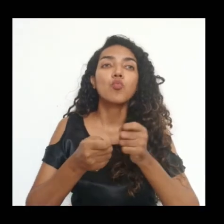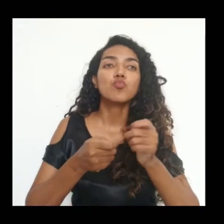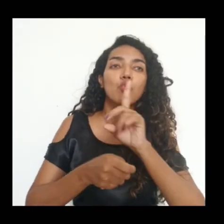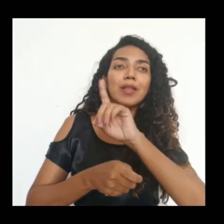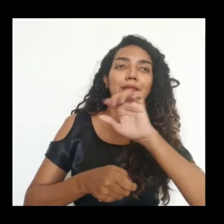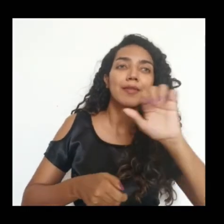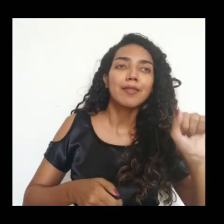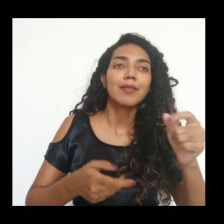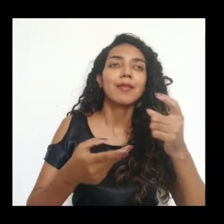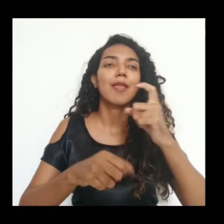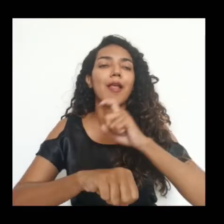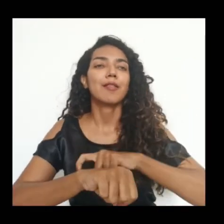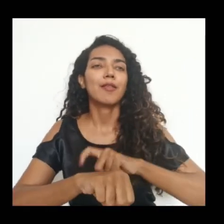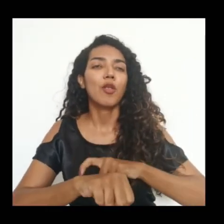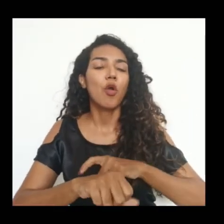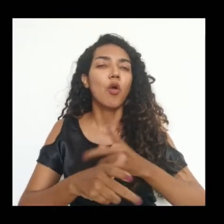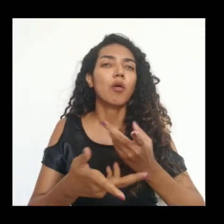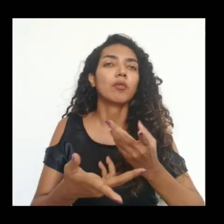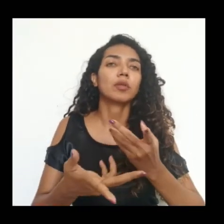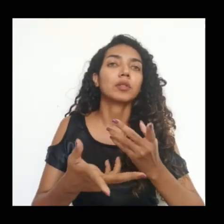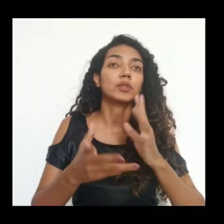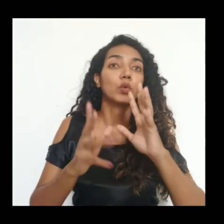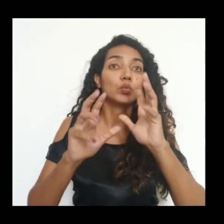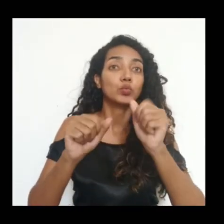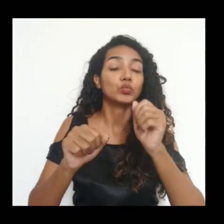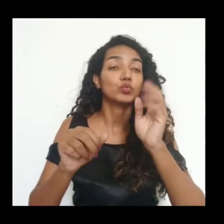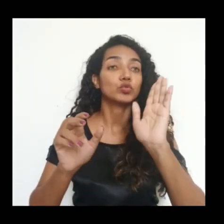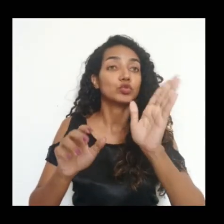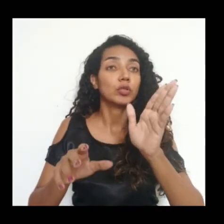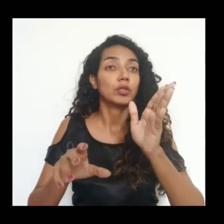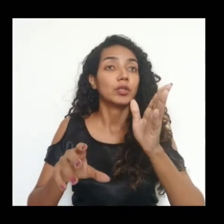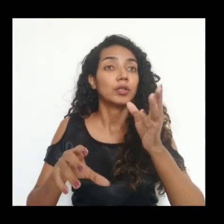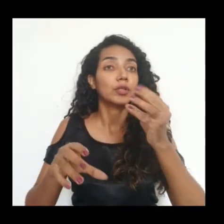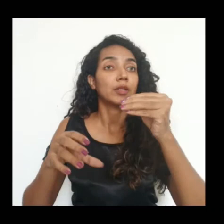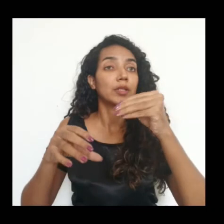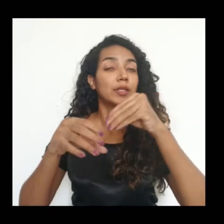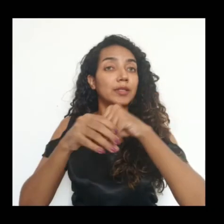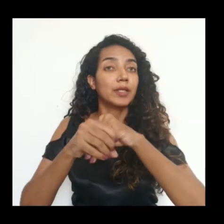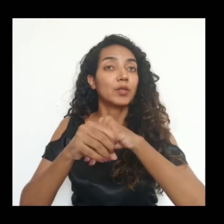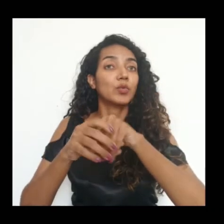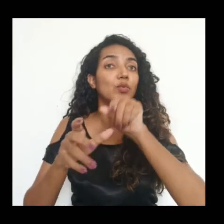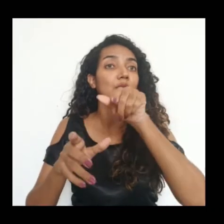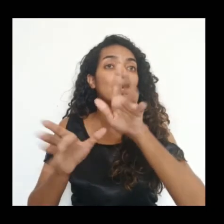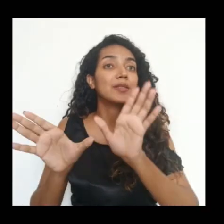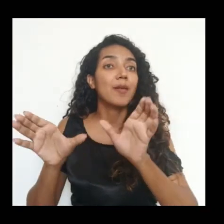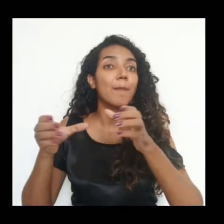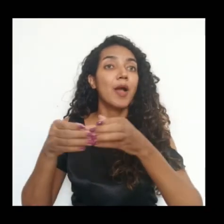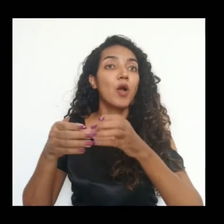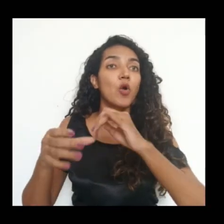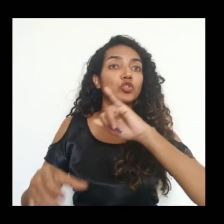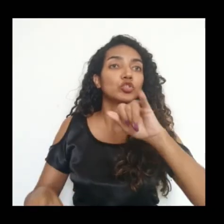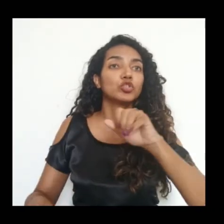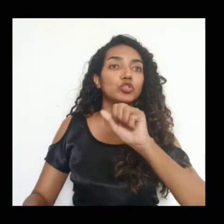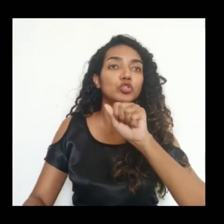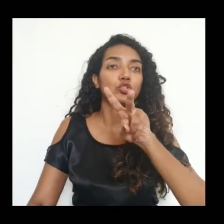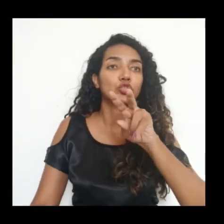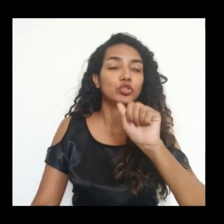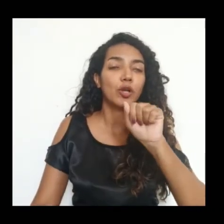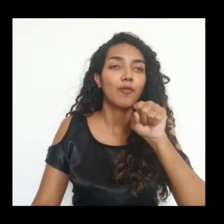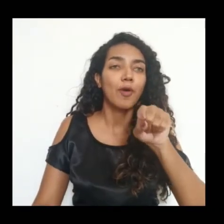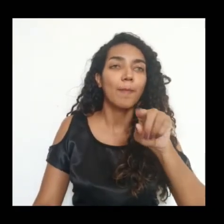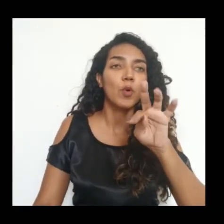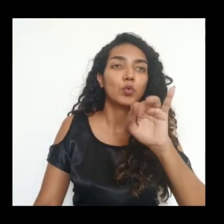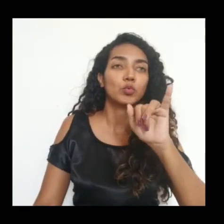data e hora, e que são pré-definidos na linguagem, se encontram nesse pacote aqui, java.time. E tem diversos outros pacotes